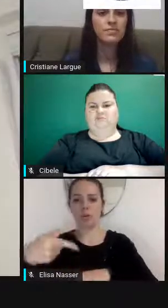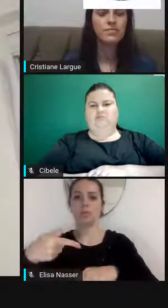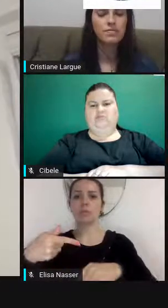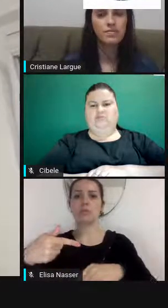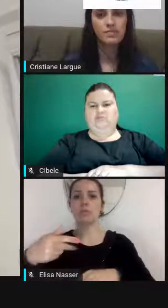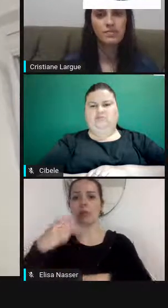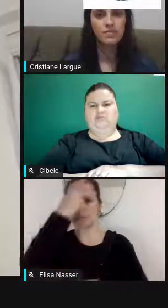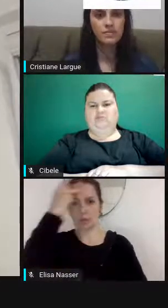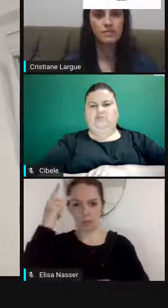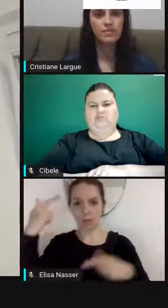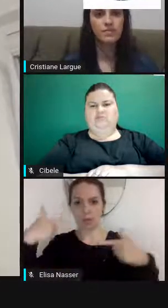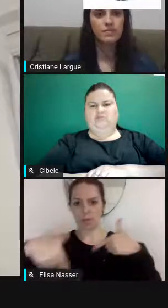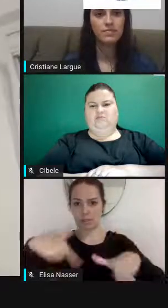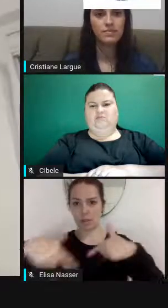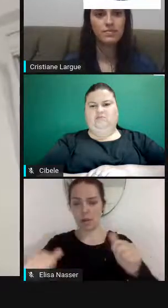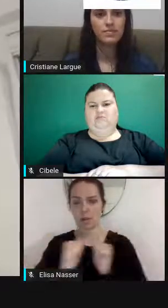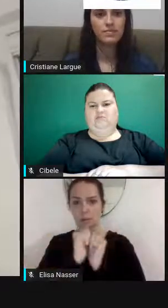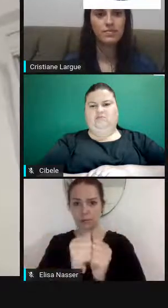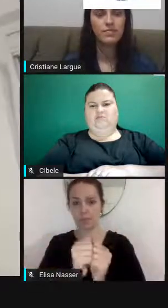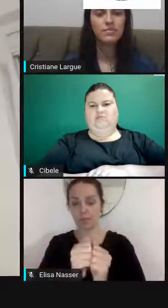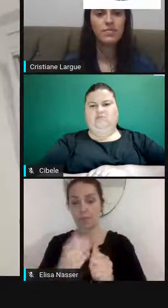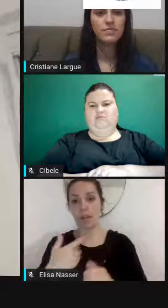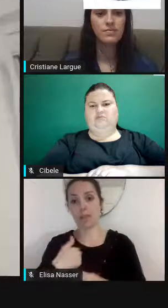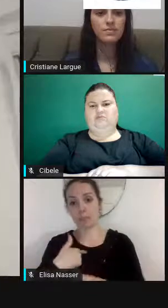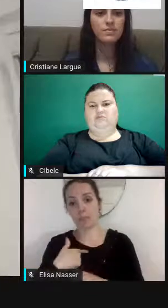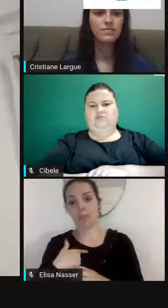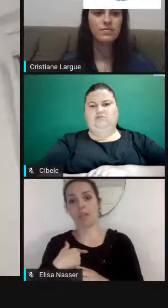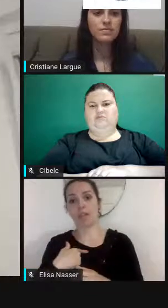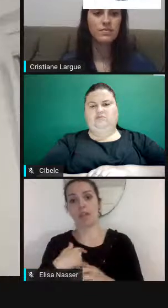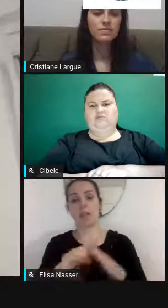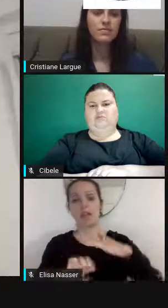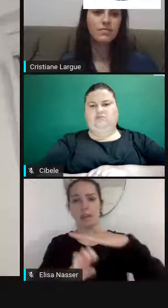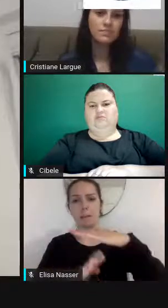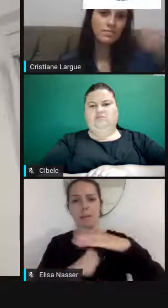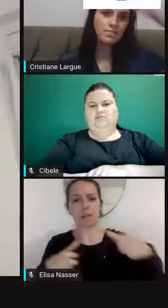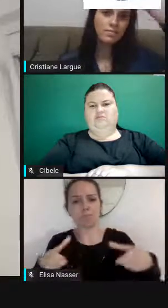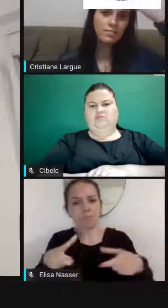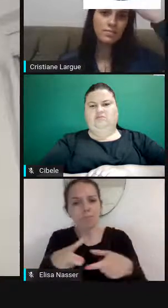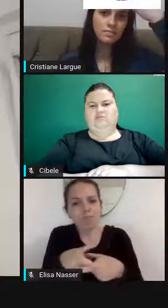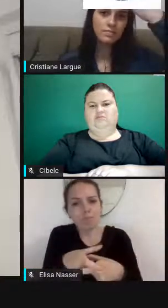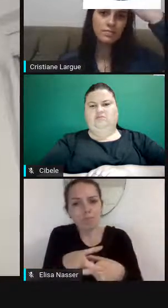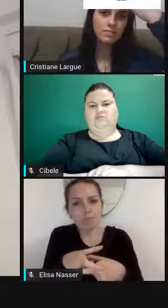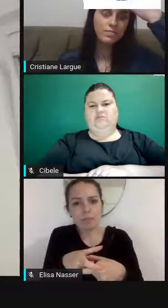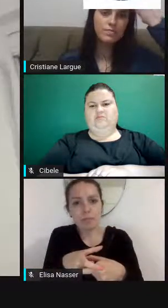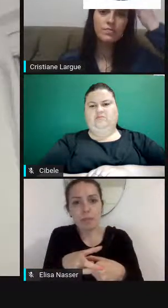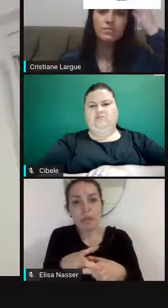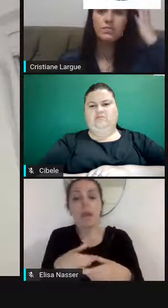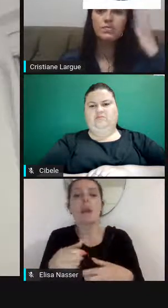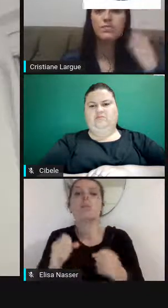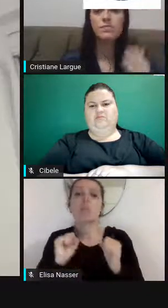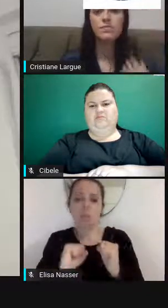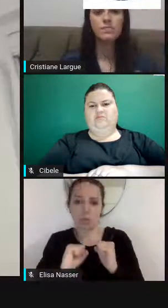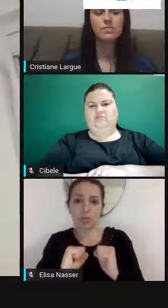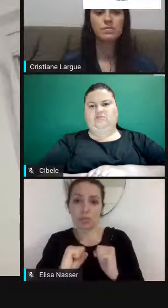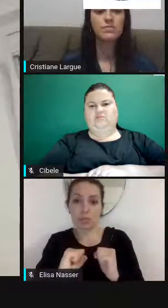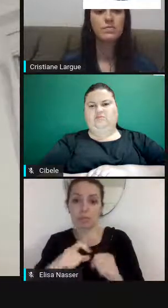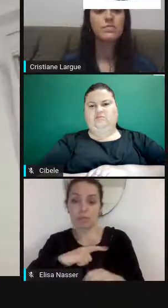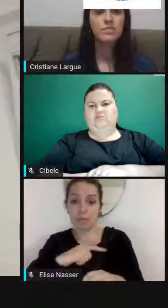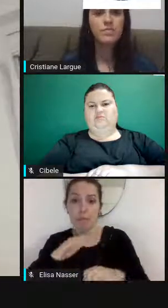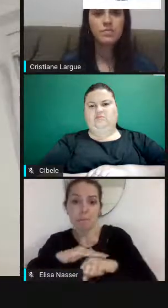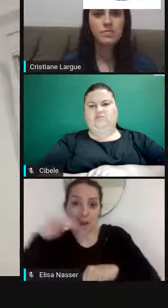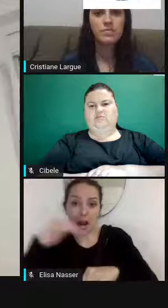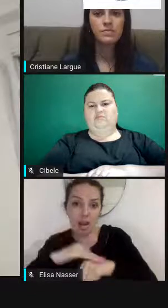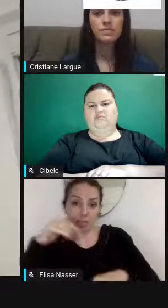eu eu amei empresa super enxuta né Eu até teria a possibilidade que tem uma empresa com morte de funcionário Porque o mercado é muito amplo